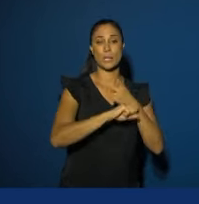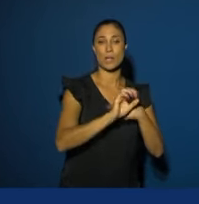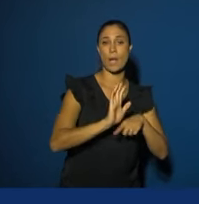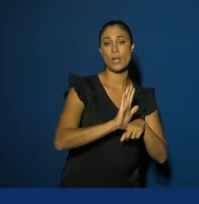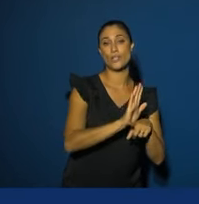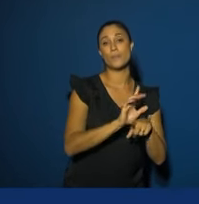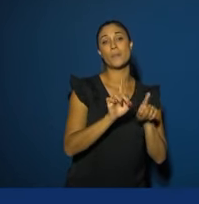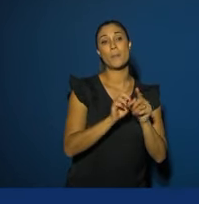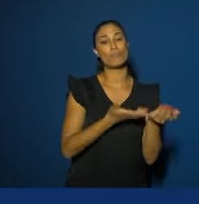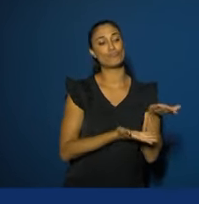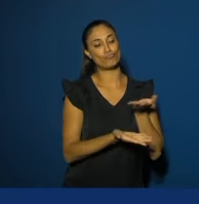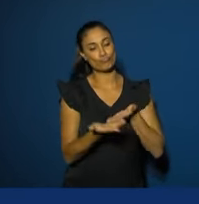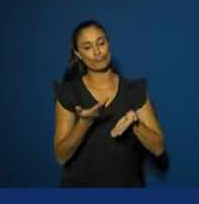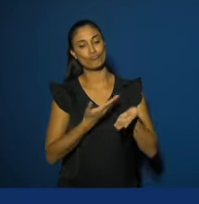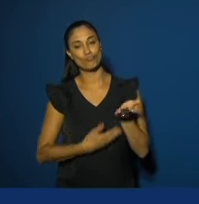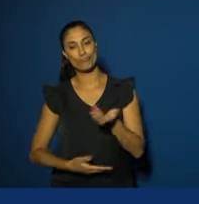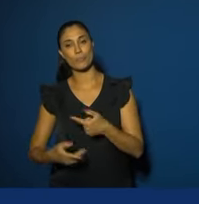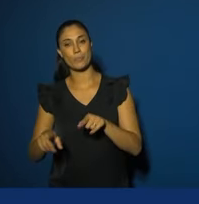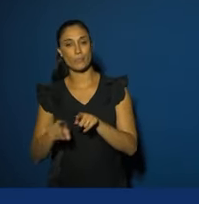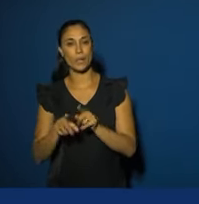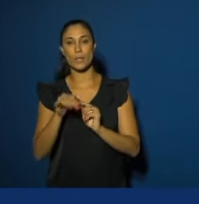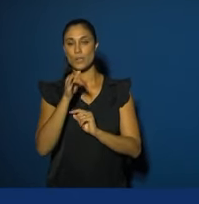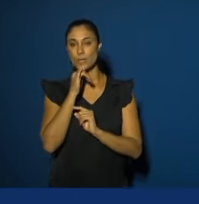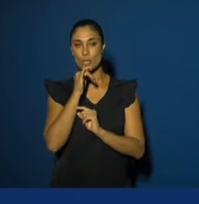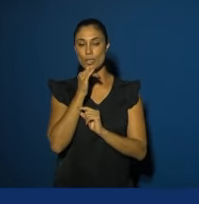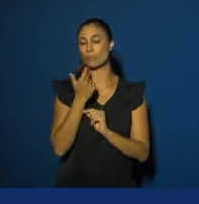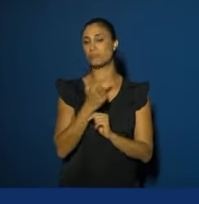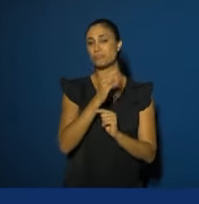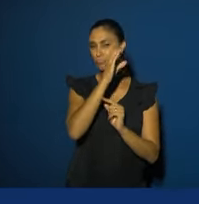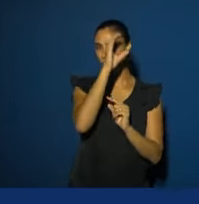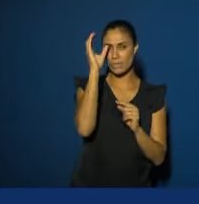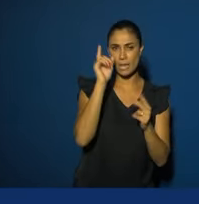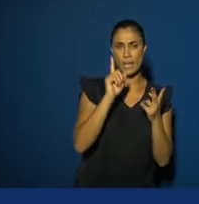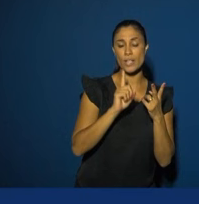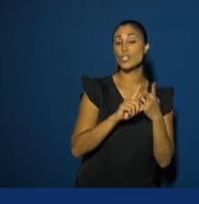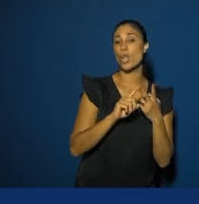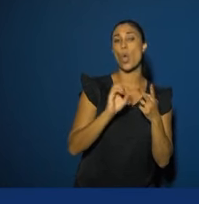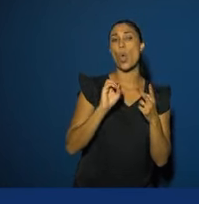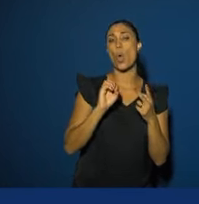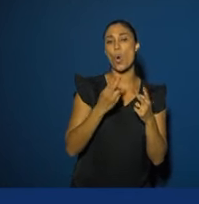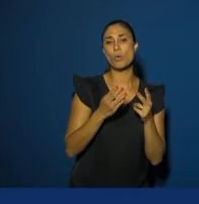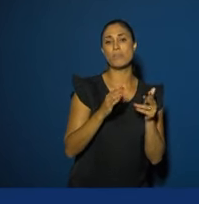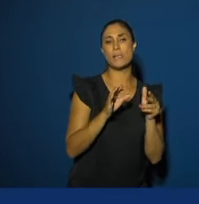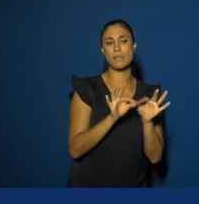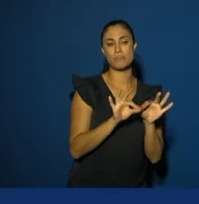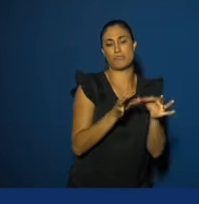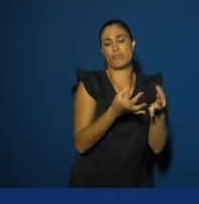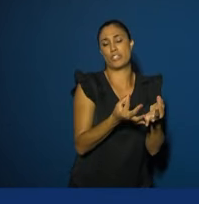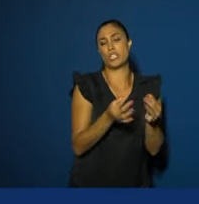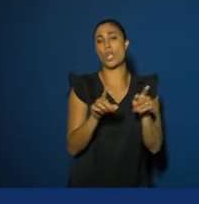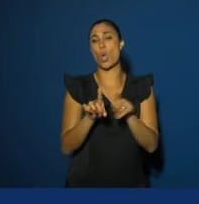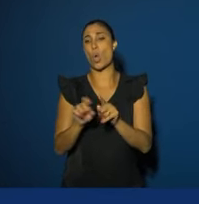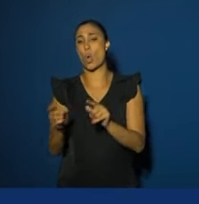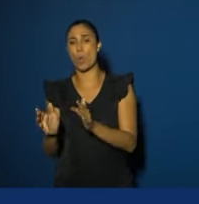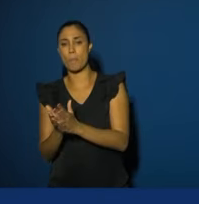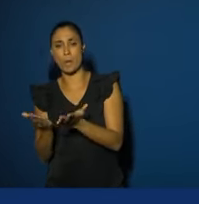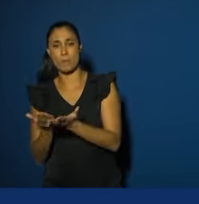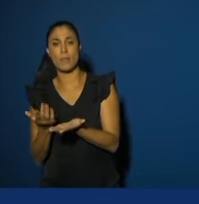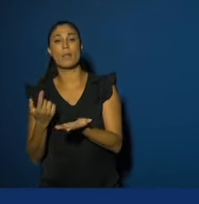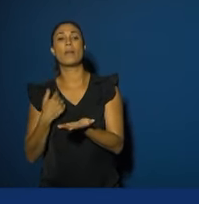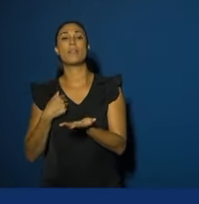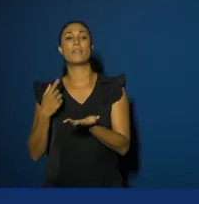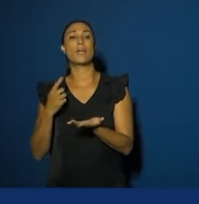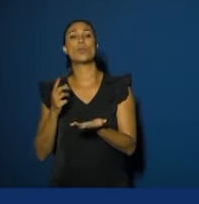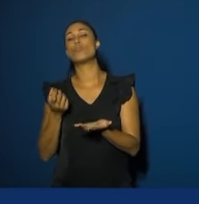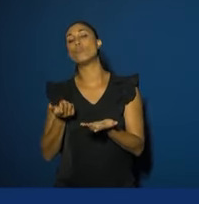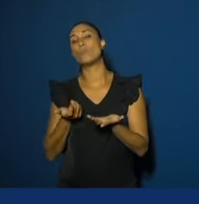encantar todo dia n seja o ryen seja o p a classe média eh Infelizmente o Brasil tem um GAP né